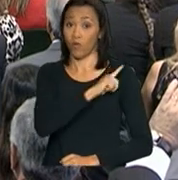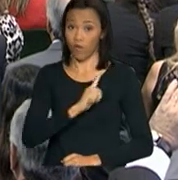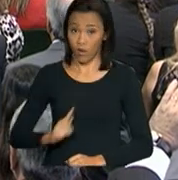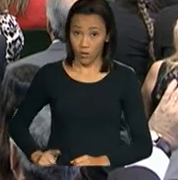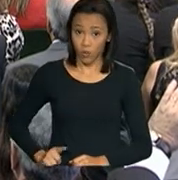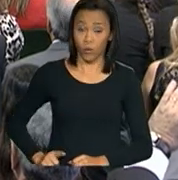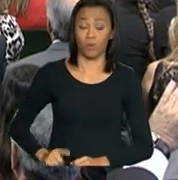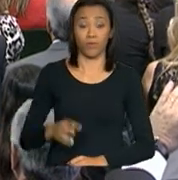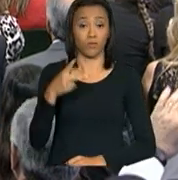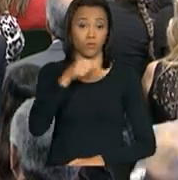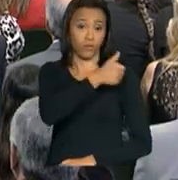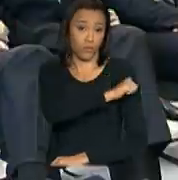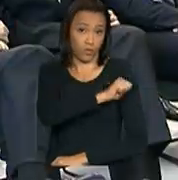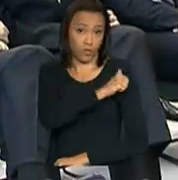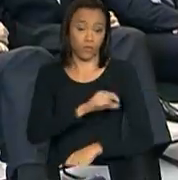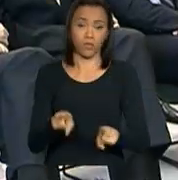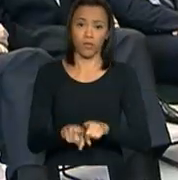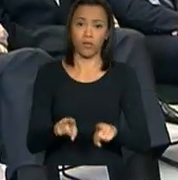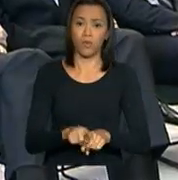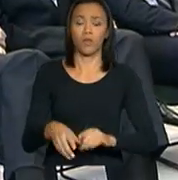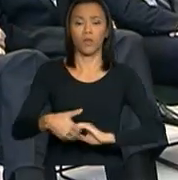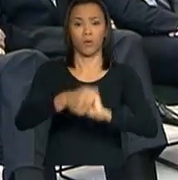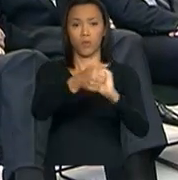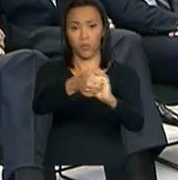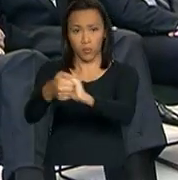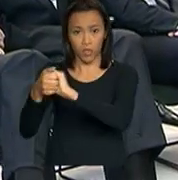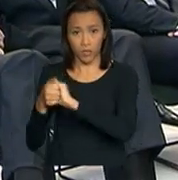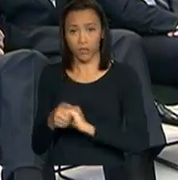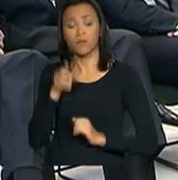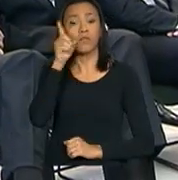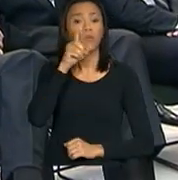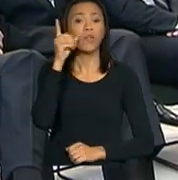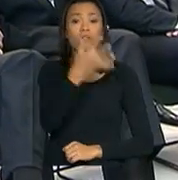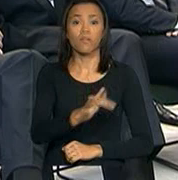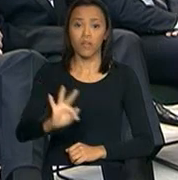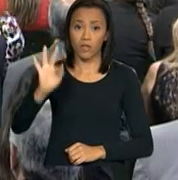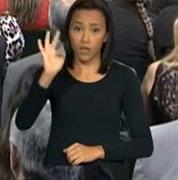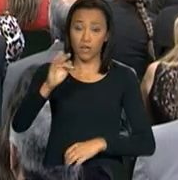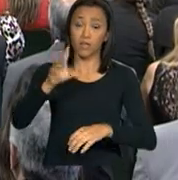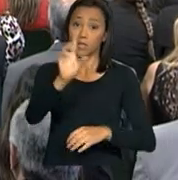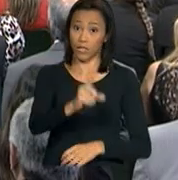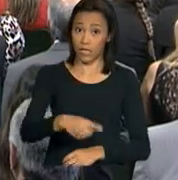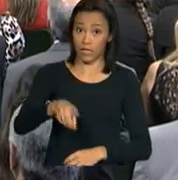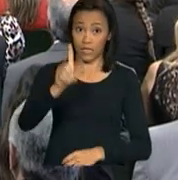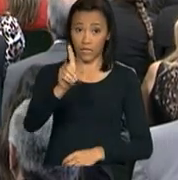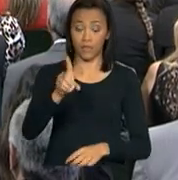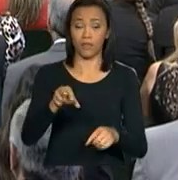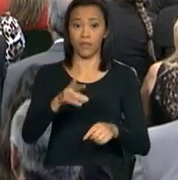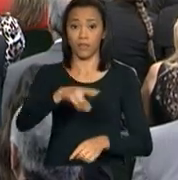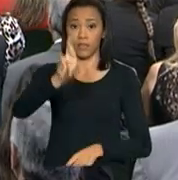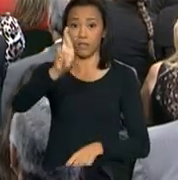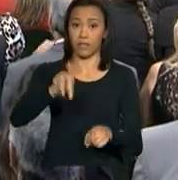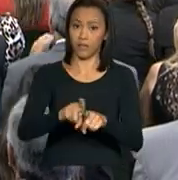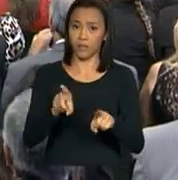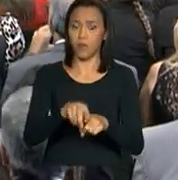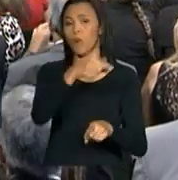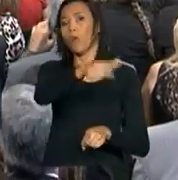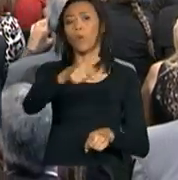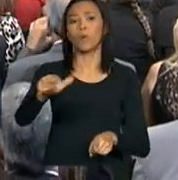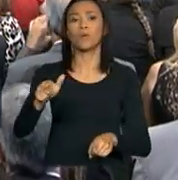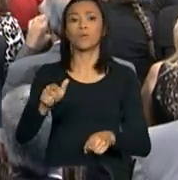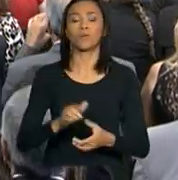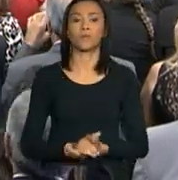de Janeiro cumprimentar os deputados federais Eduardo Cunha líder do PMDB na Câmara Gabriel Guimarães luí Carlos